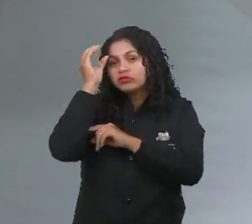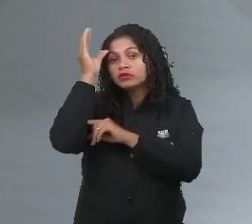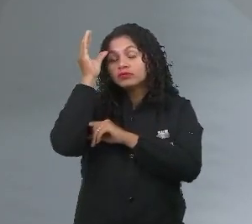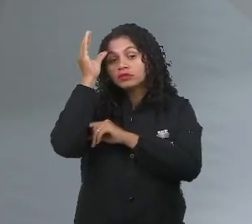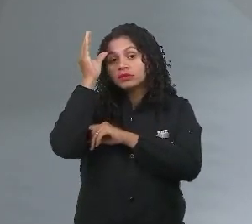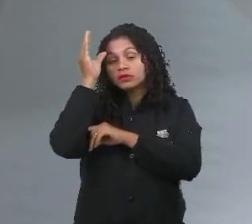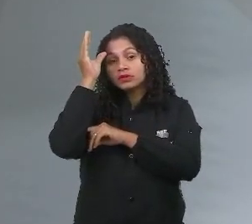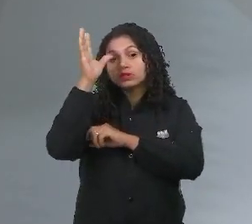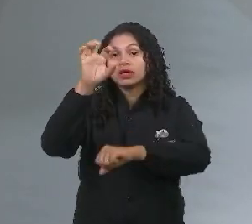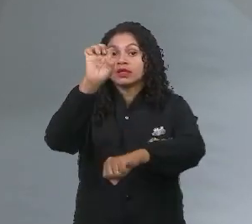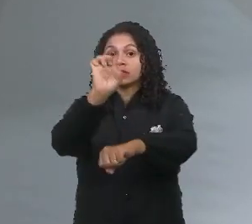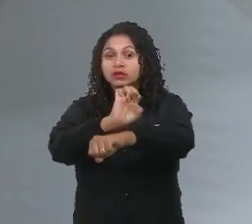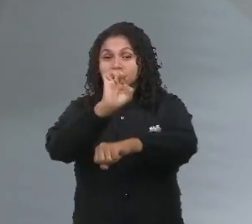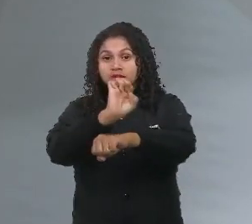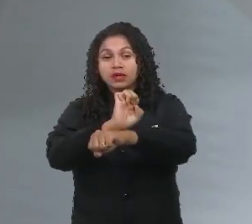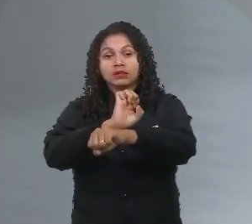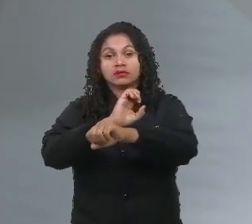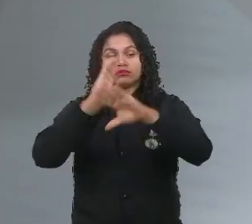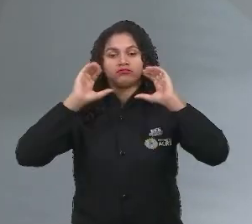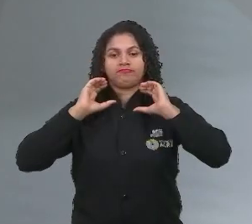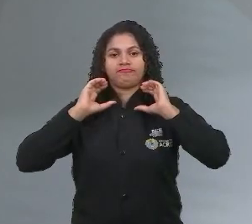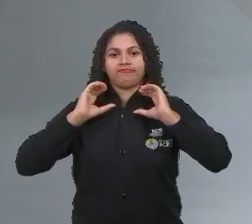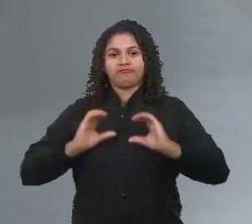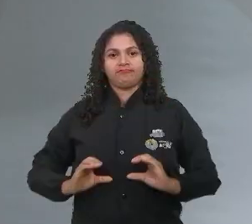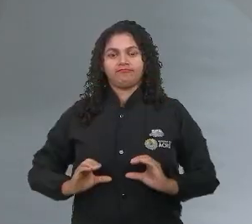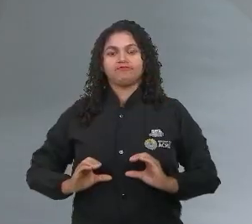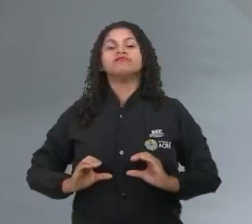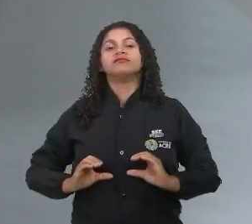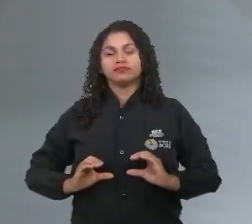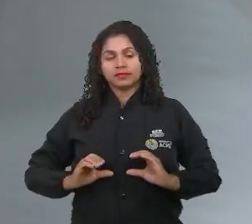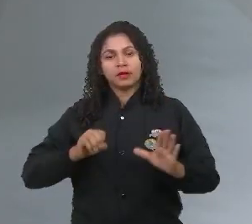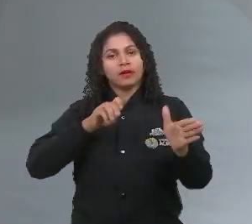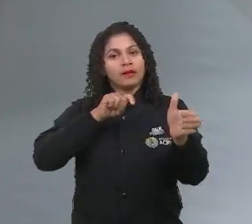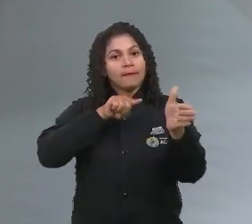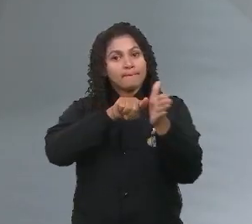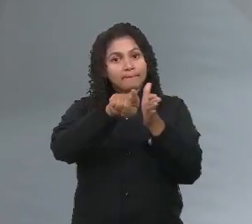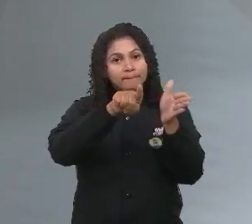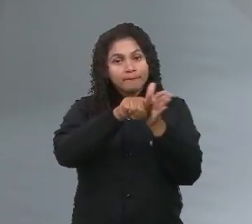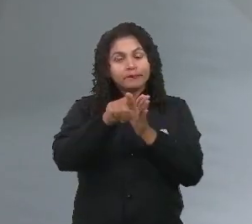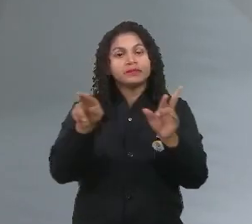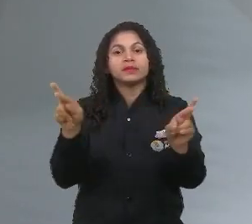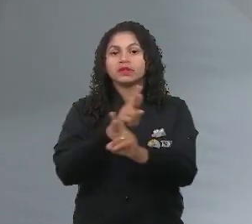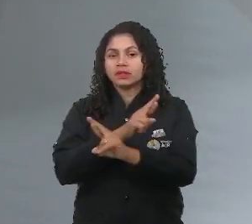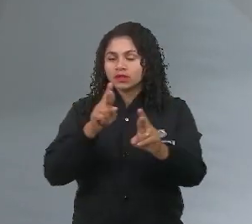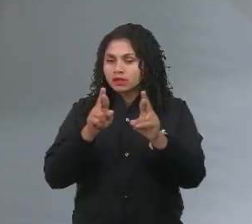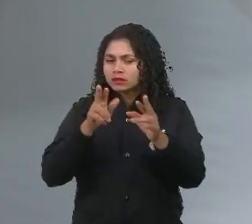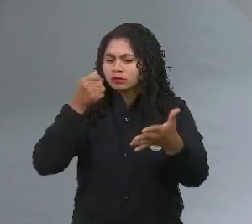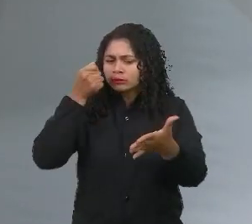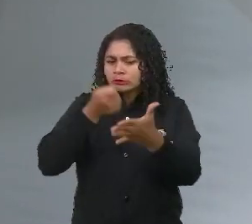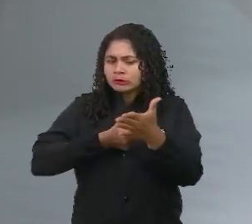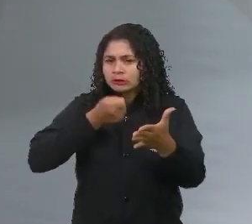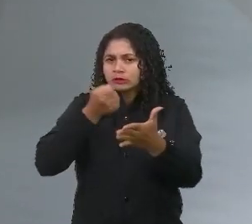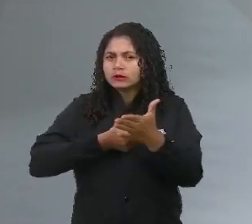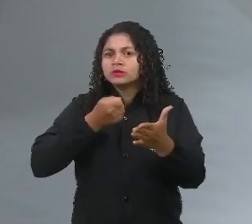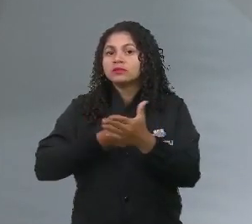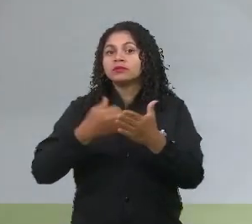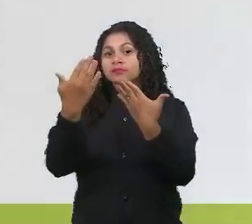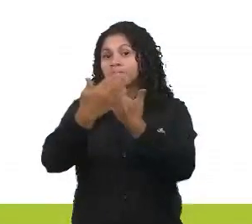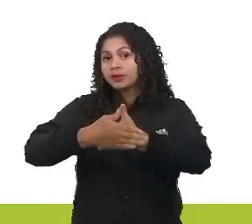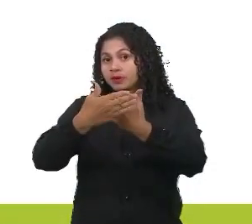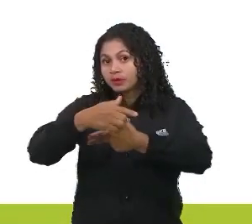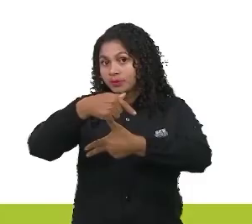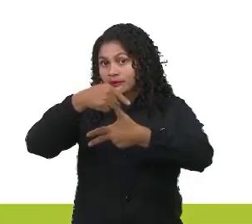e Cidadania. Questões sempre recorrentes na prova do Enem. Vamos para a nossa primeira